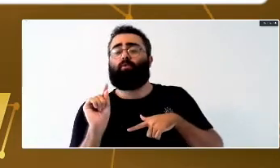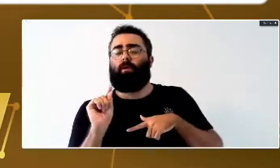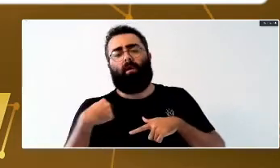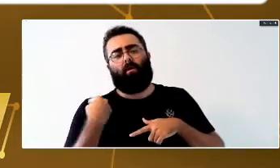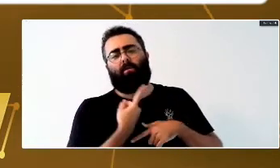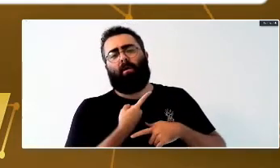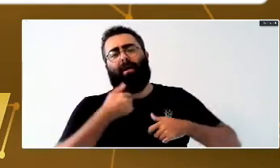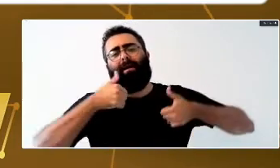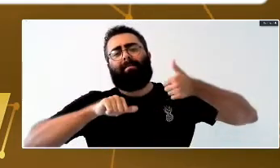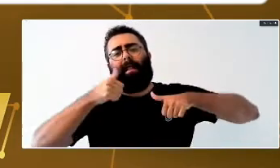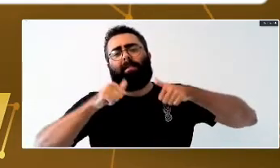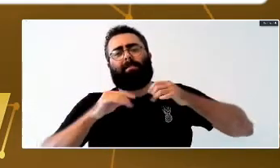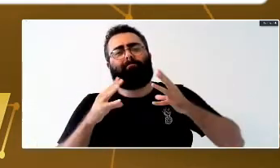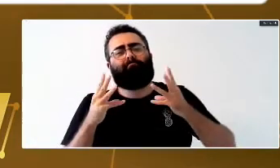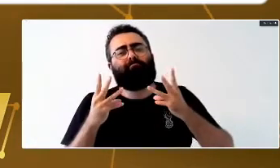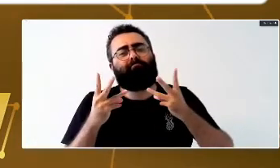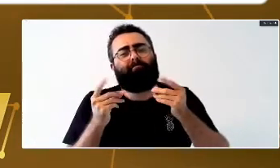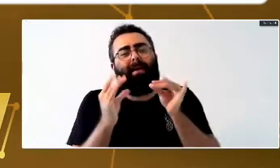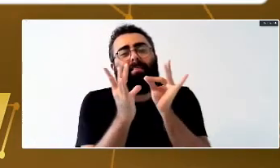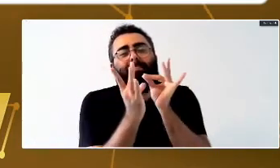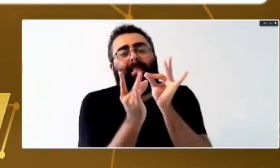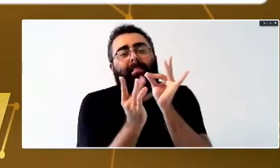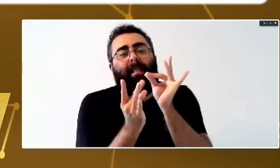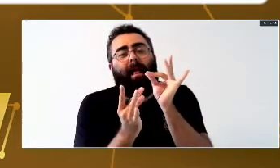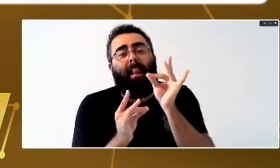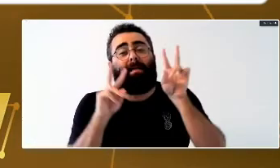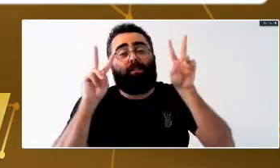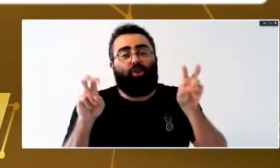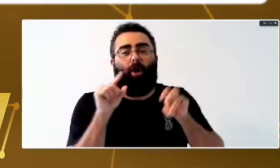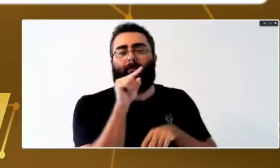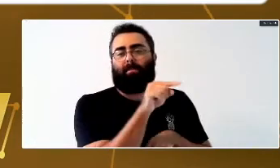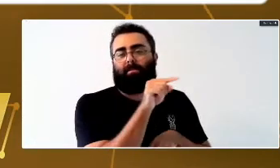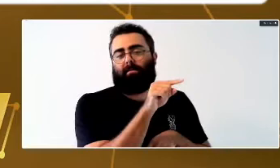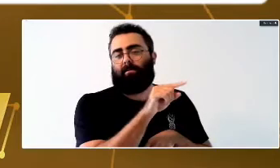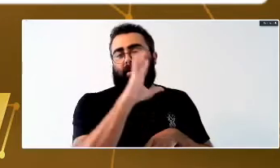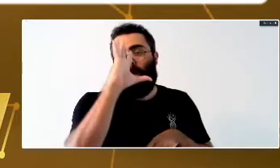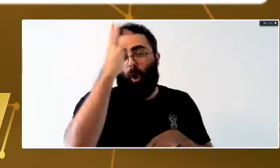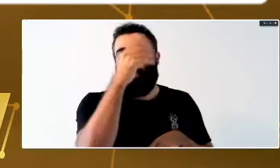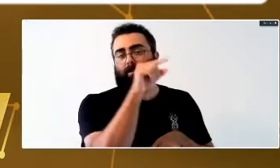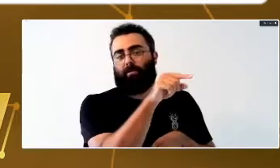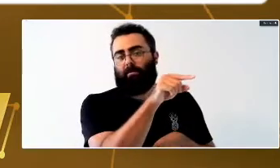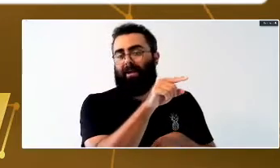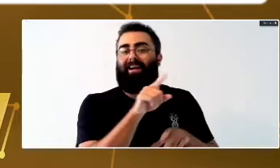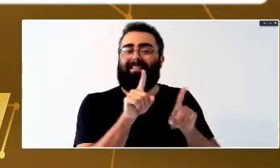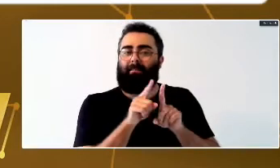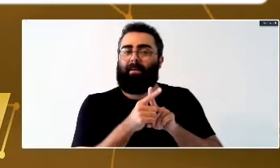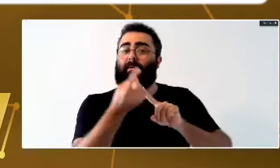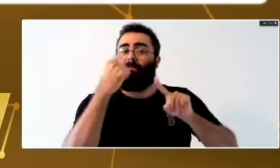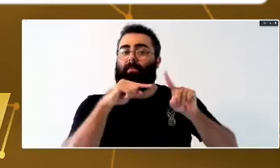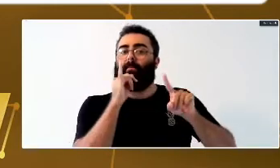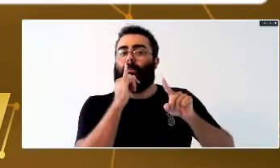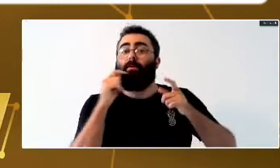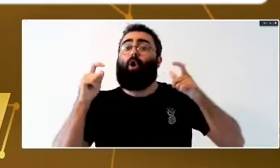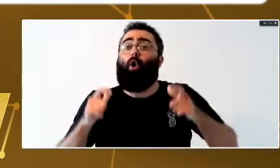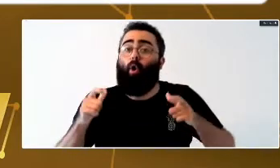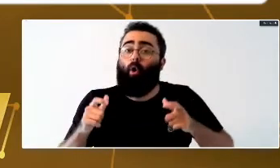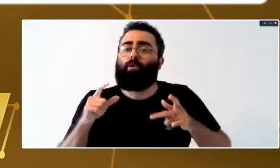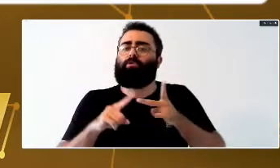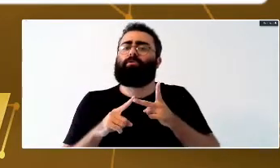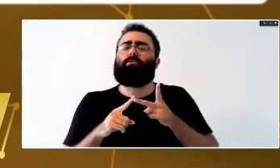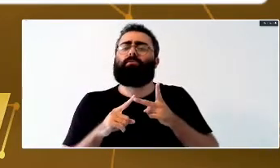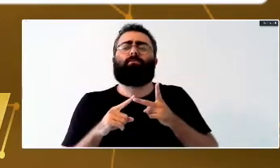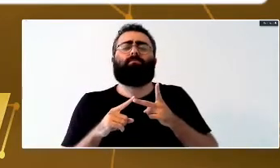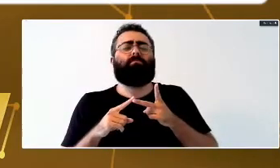do evento, e depois, naturalmente, a gente vai responder a pergunta do como. Porque como nós temos